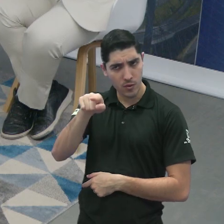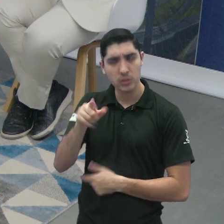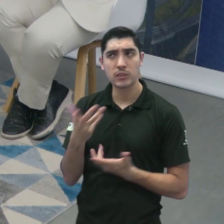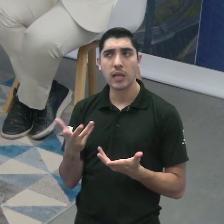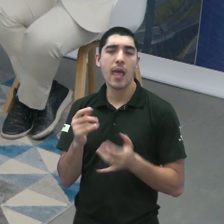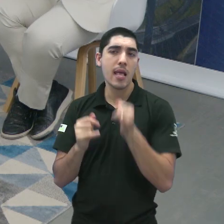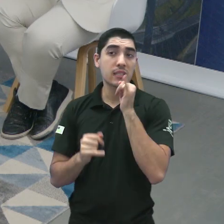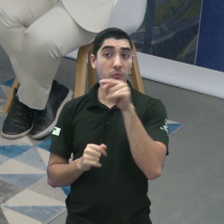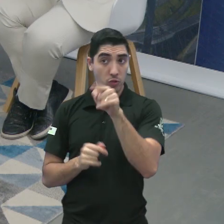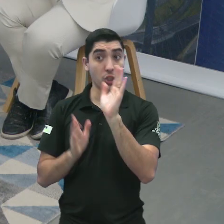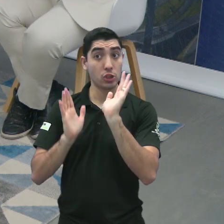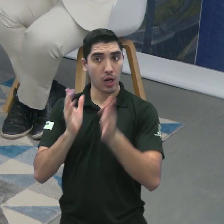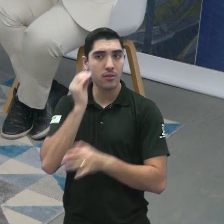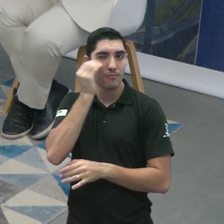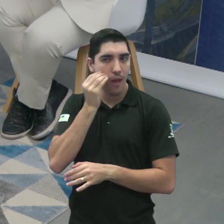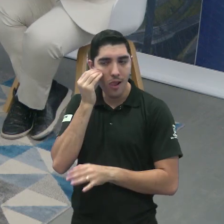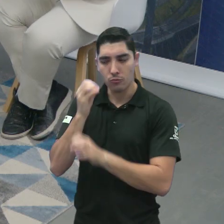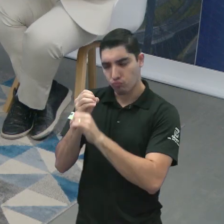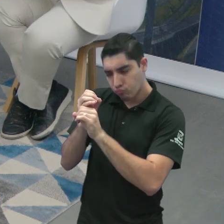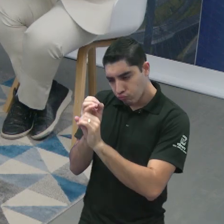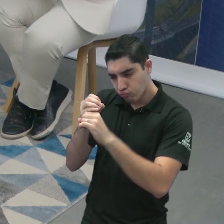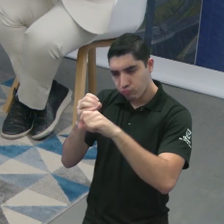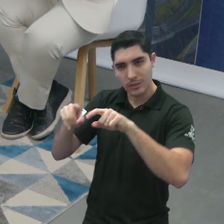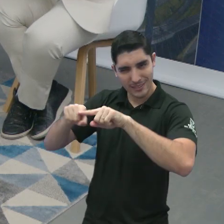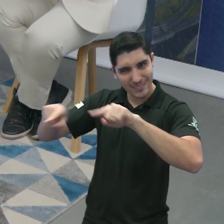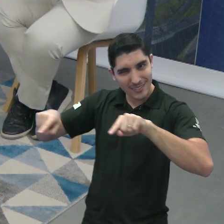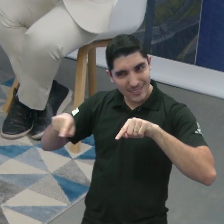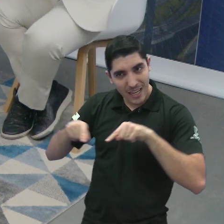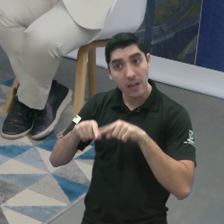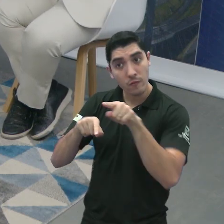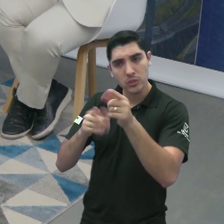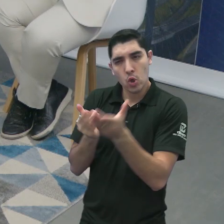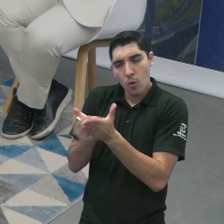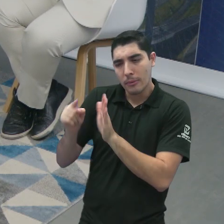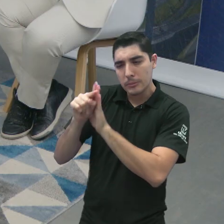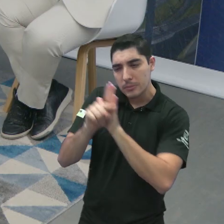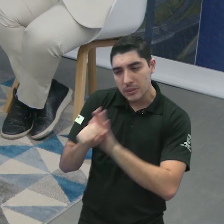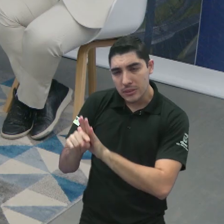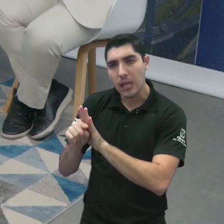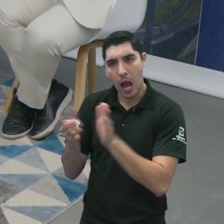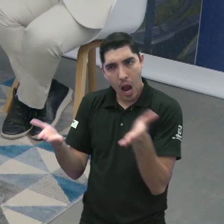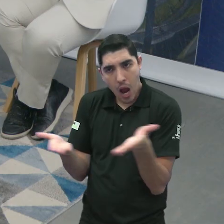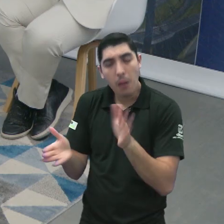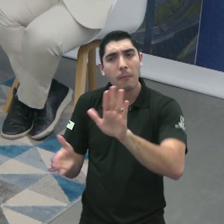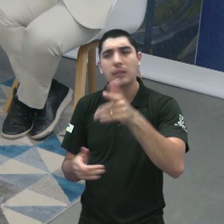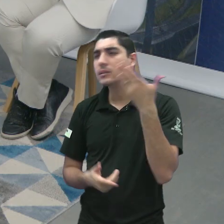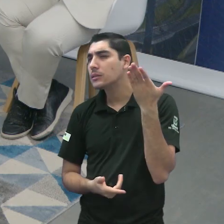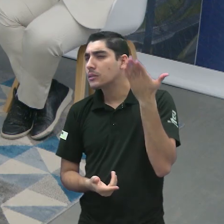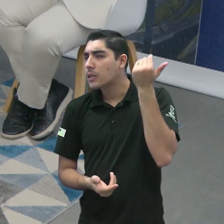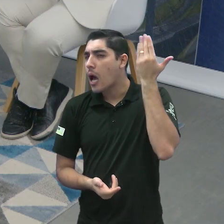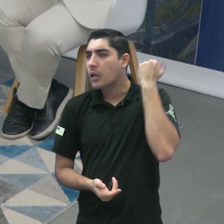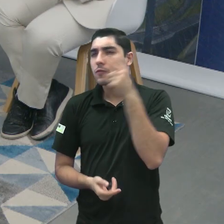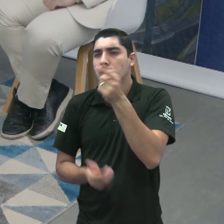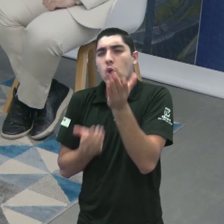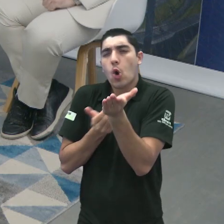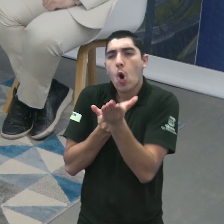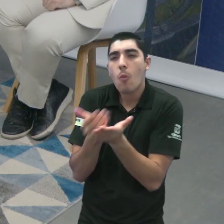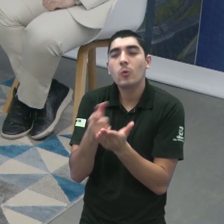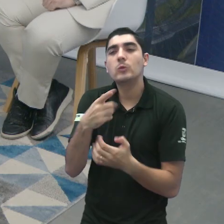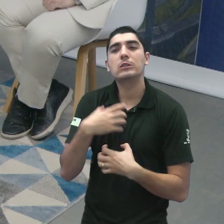em laboratório, né, e pesquisar agora, e como era antes, né, quando você começou no